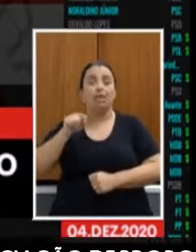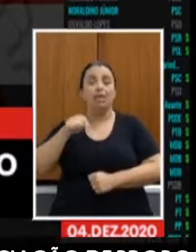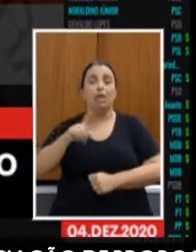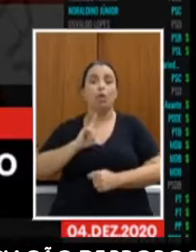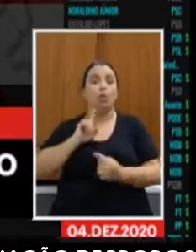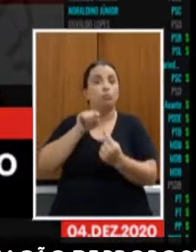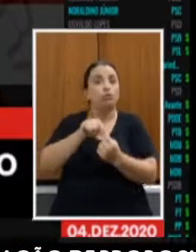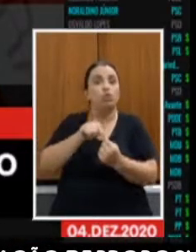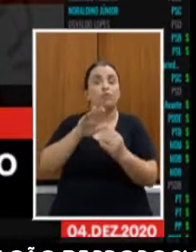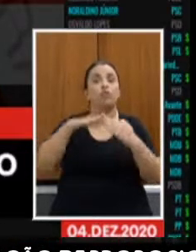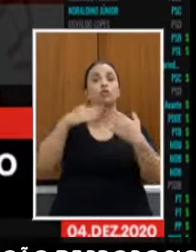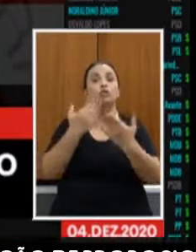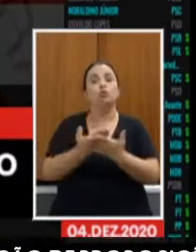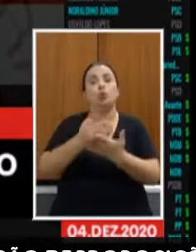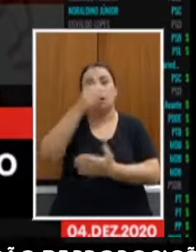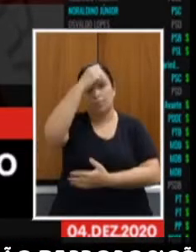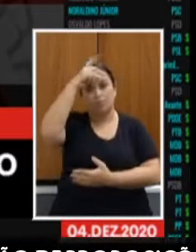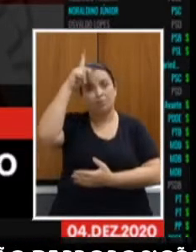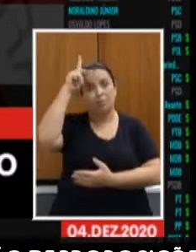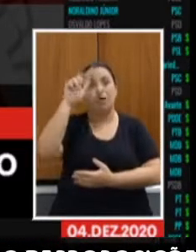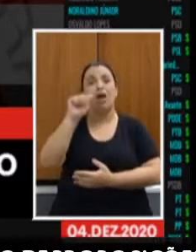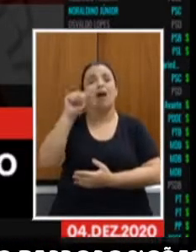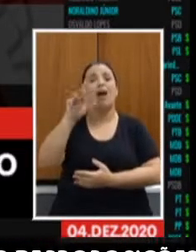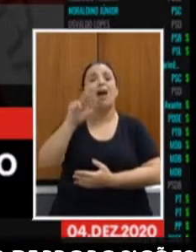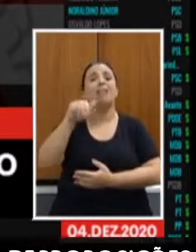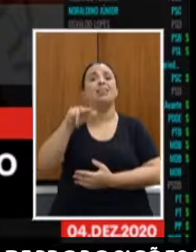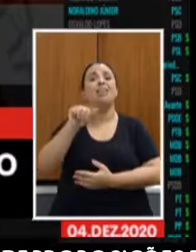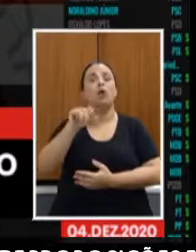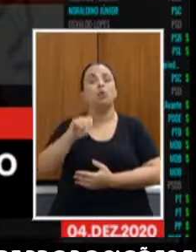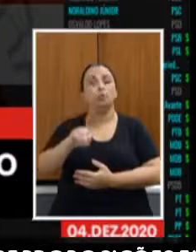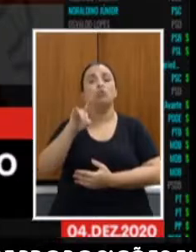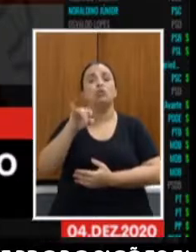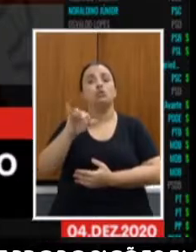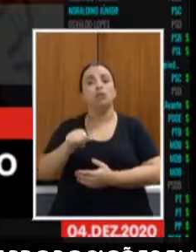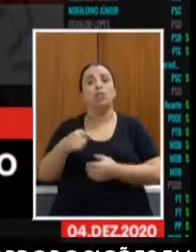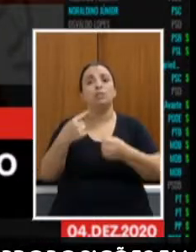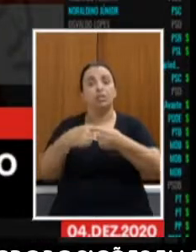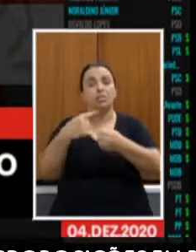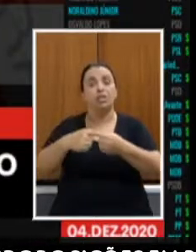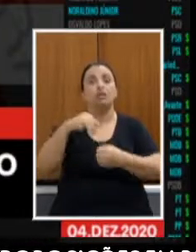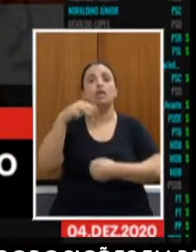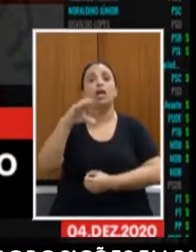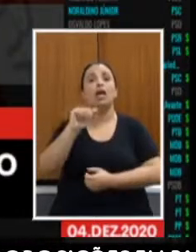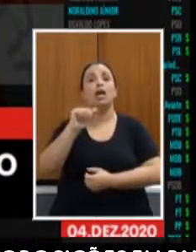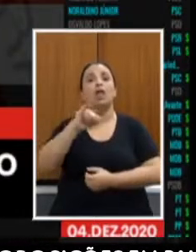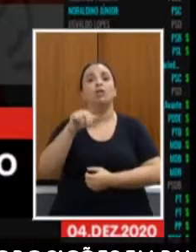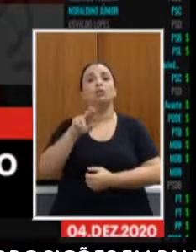da Escola Municipal Arnaldo Dias de Andrade Filho, no município, portanto, de Cajuri.